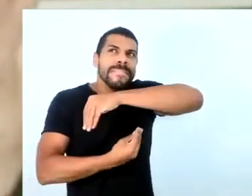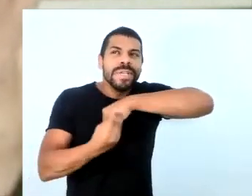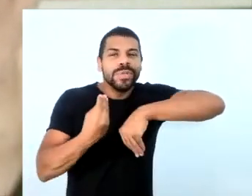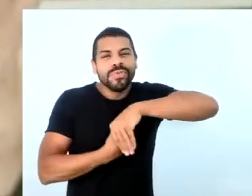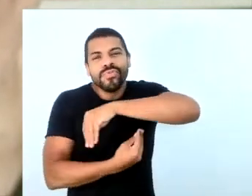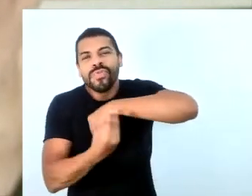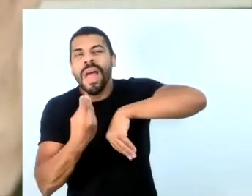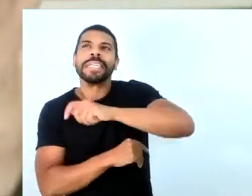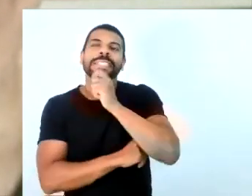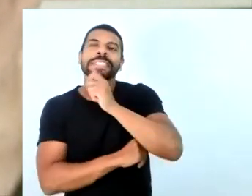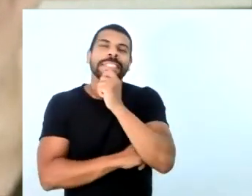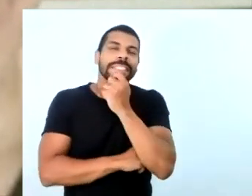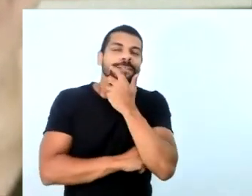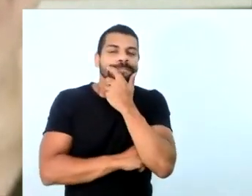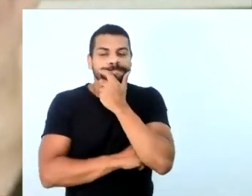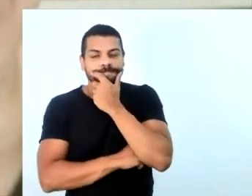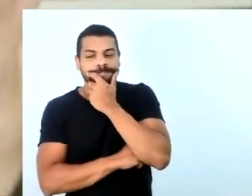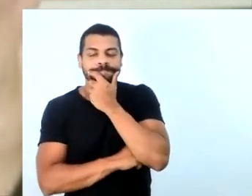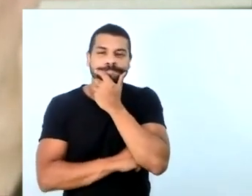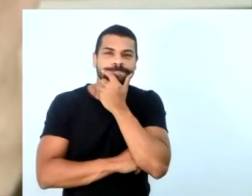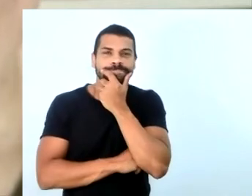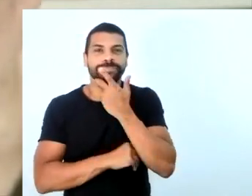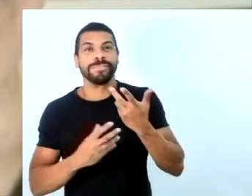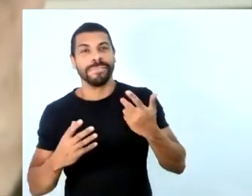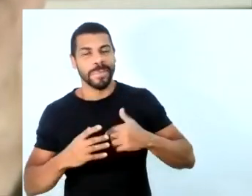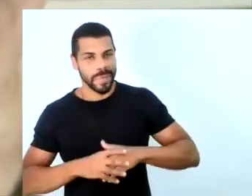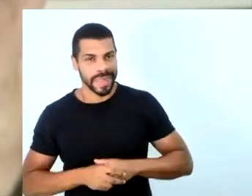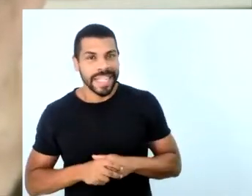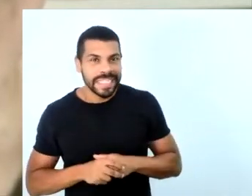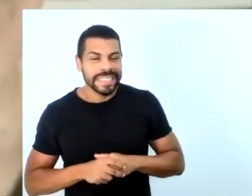misturada com espero, assim, ainda estou muito